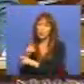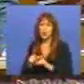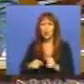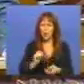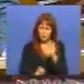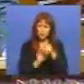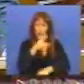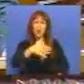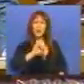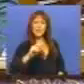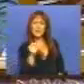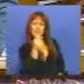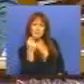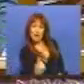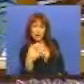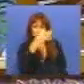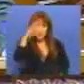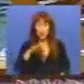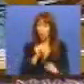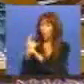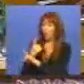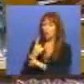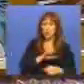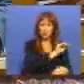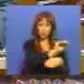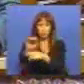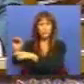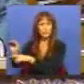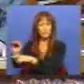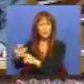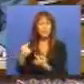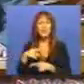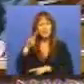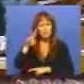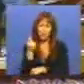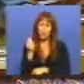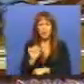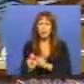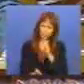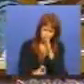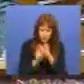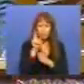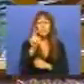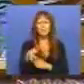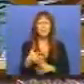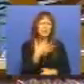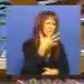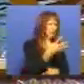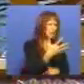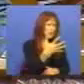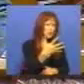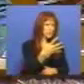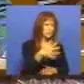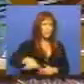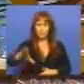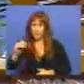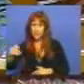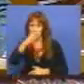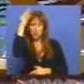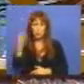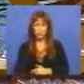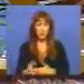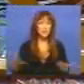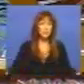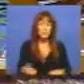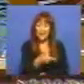aumentaram 10,5% e os restantes bens alimentares viram os seus preços subir entre os 5% e 10%.